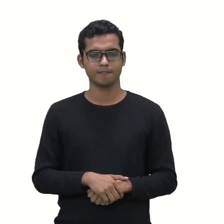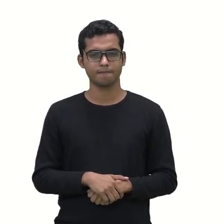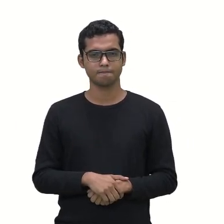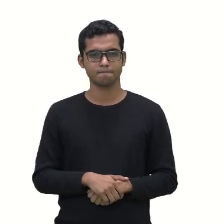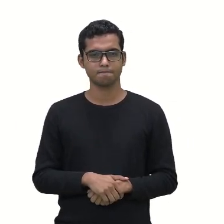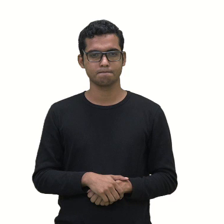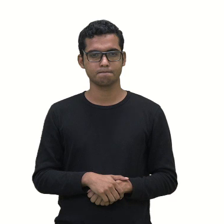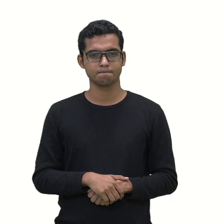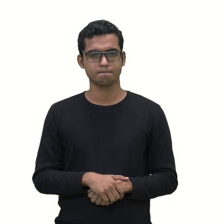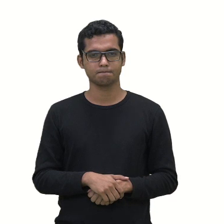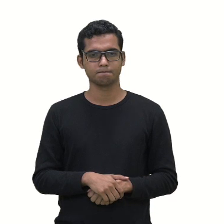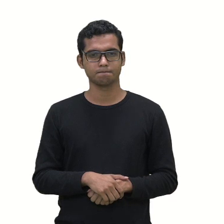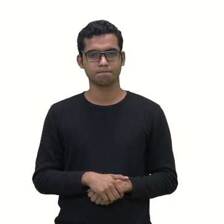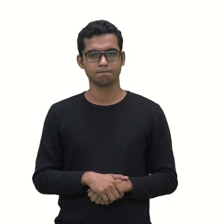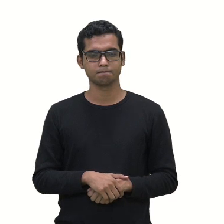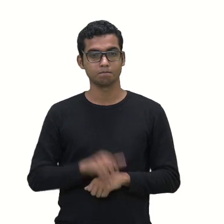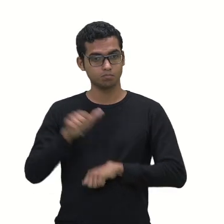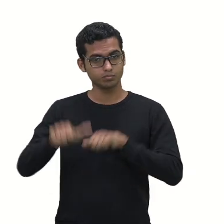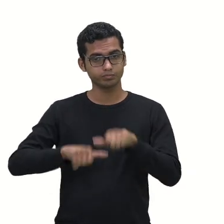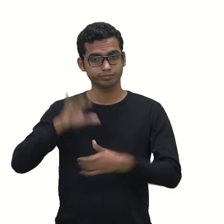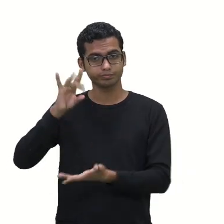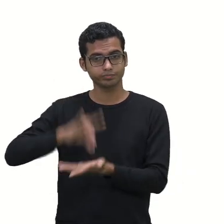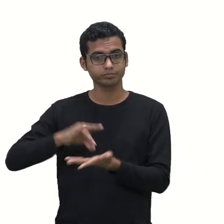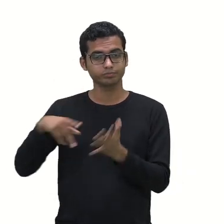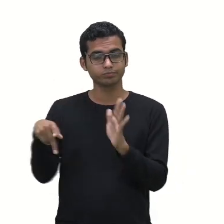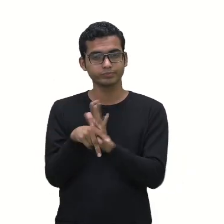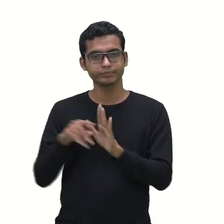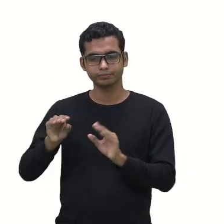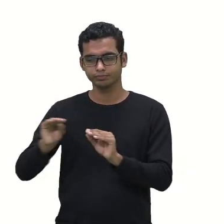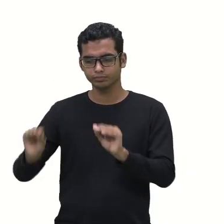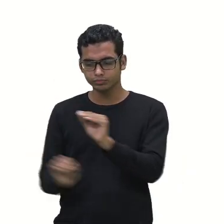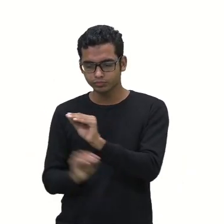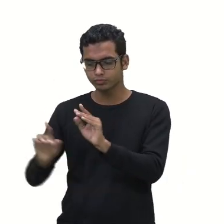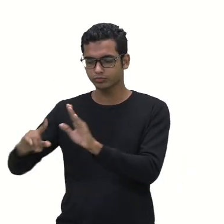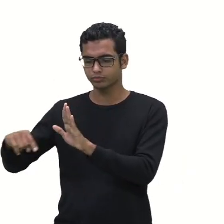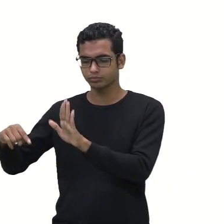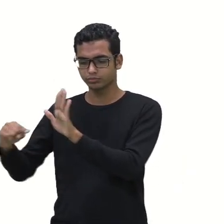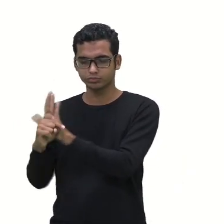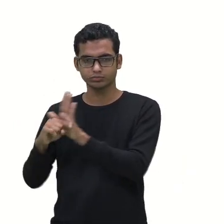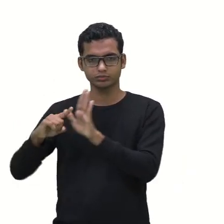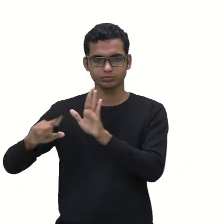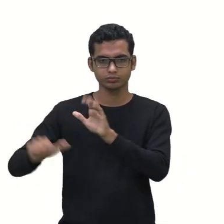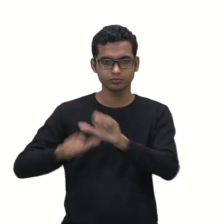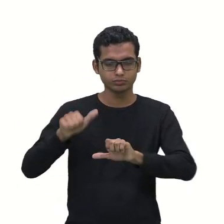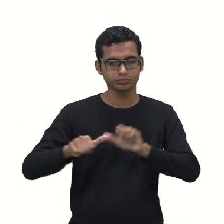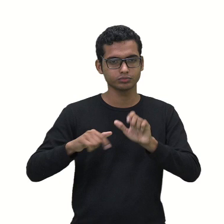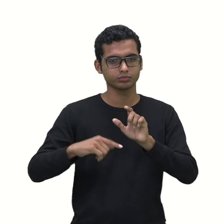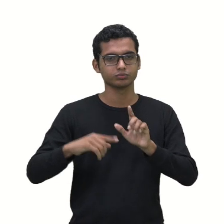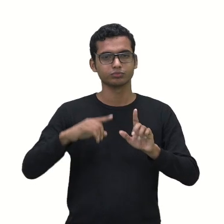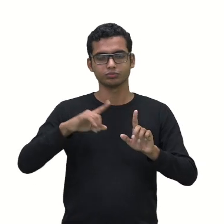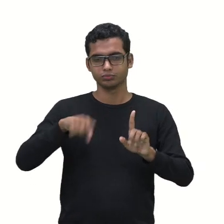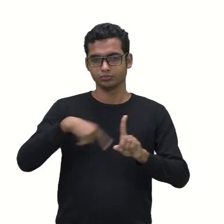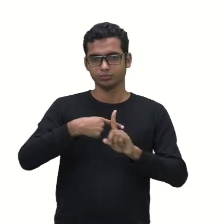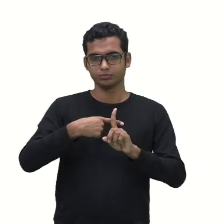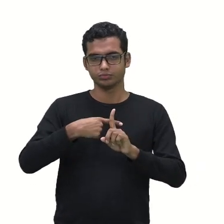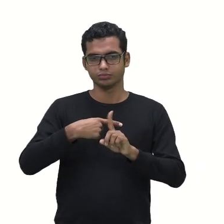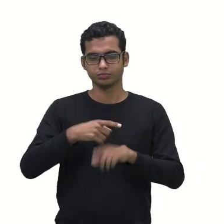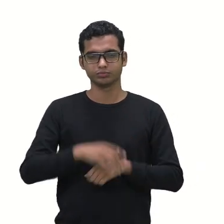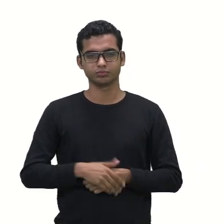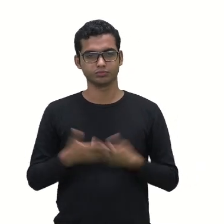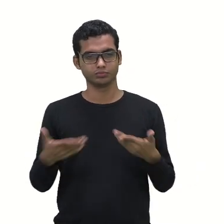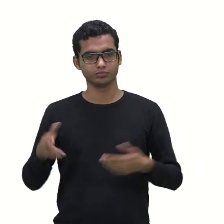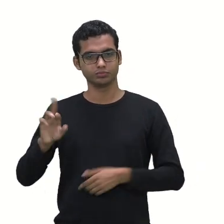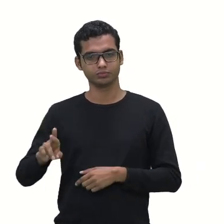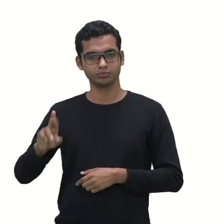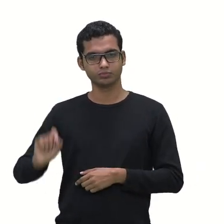ele mudou o seu sinal, tá? Importante que vocês tenham compreendido isso. Então, r² vai ser igual a